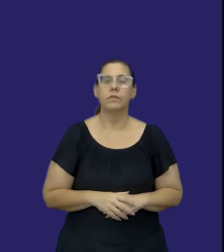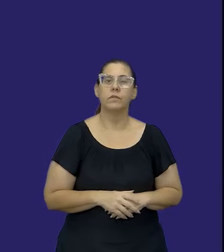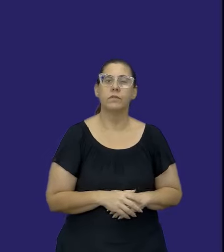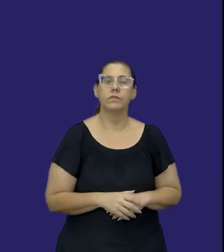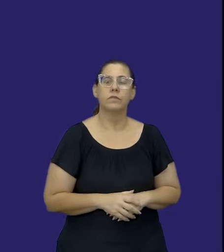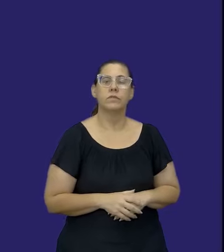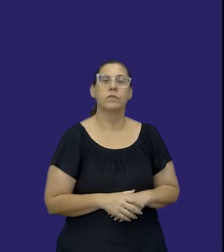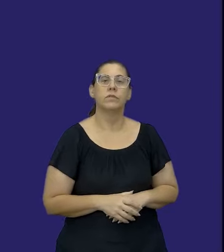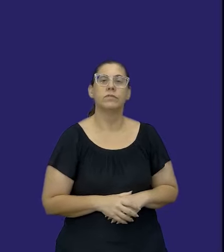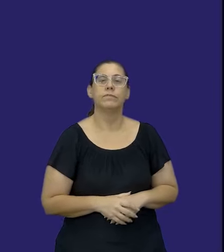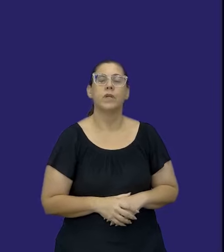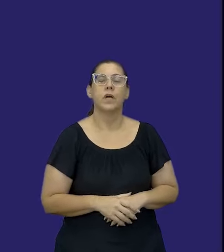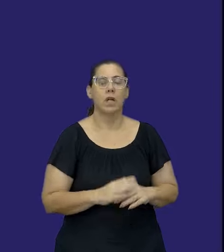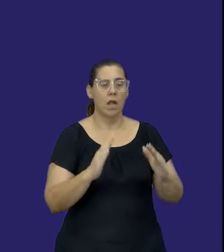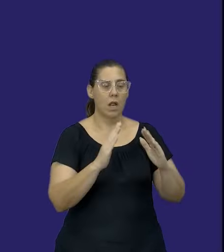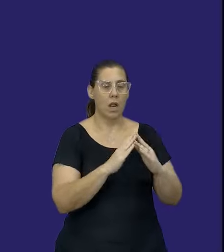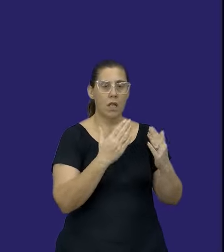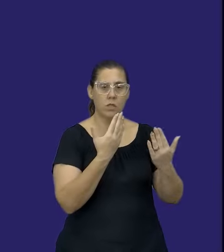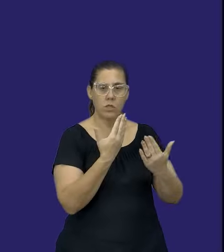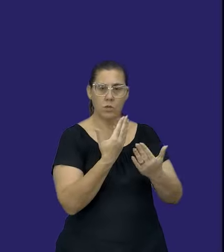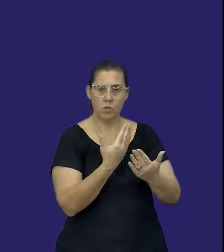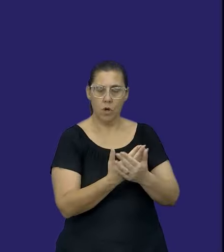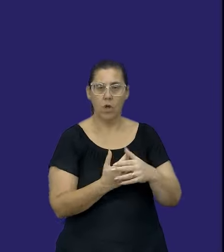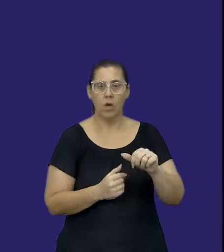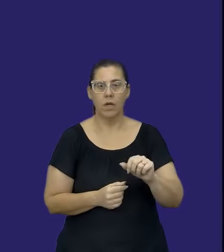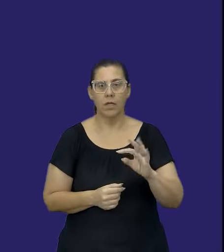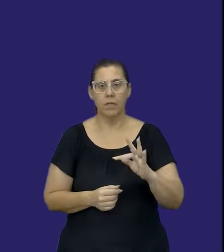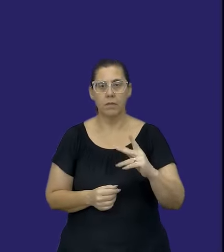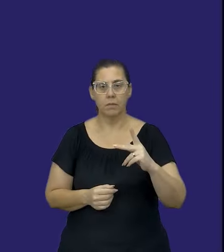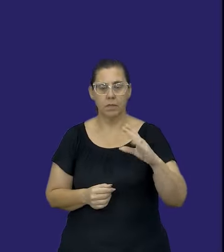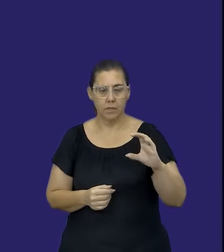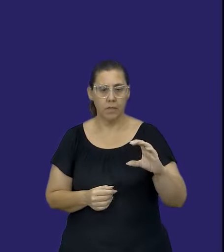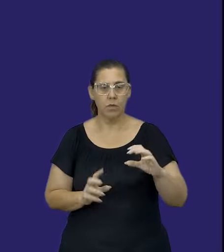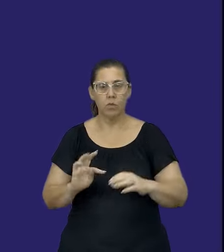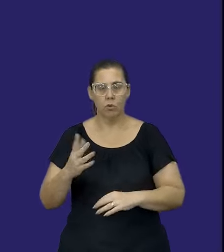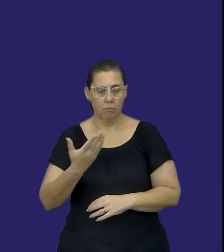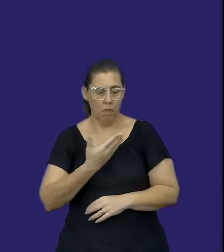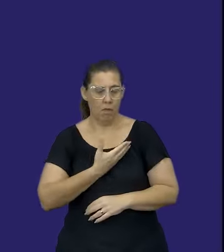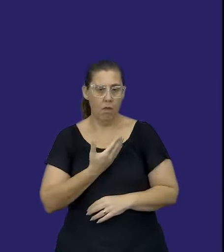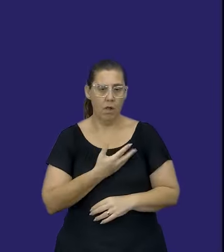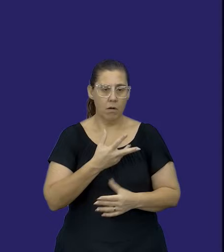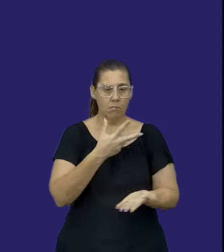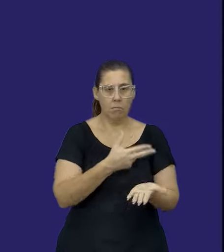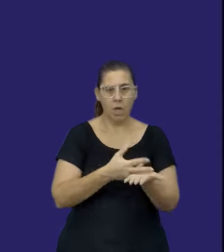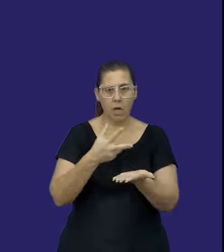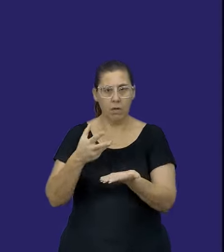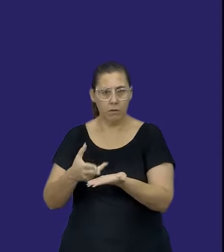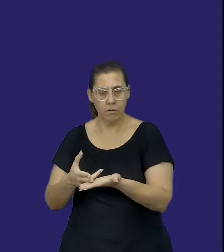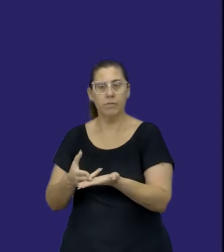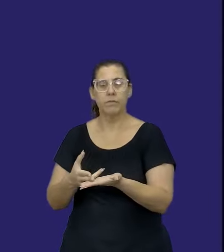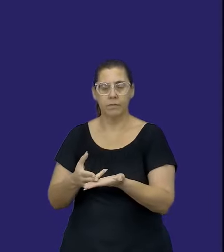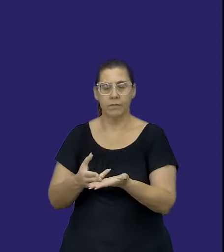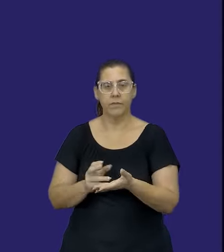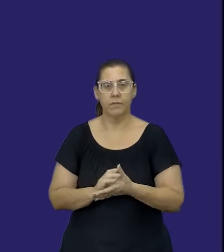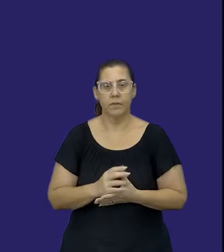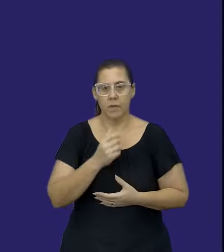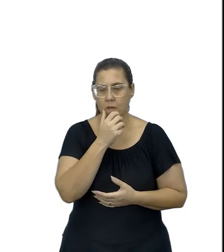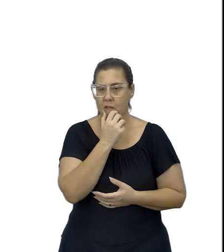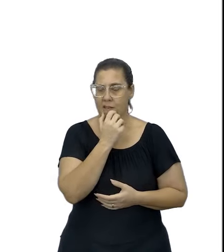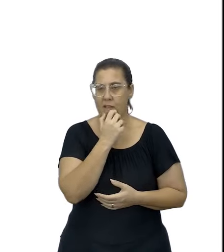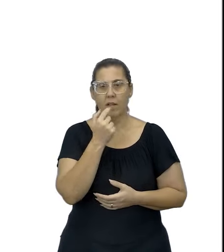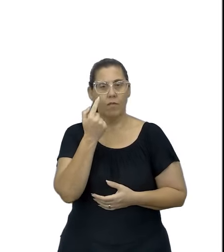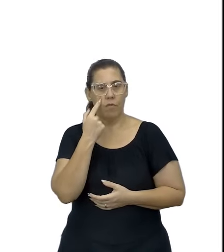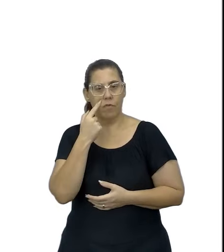no desdobramento, na TPC, com os seus pares, né, com o PC. Então, vamos ver